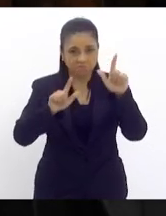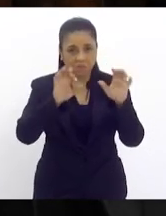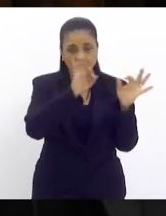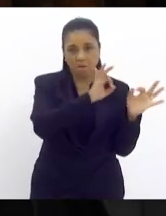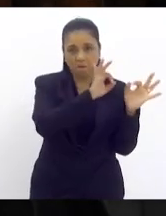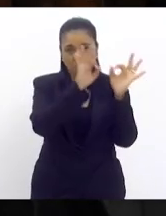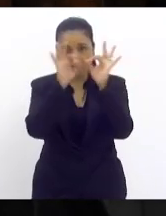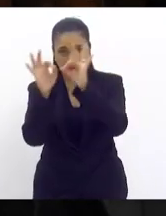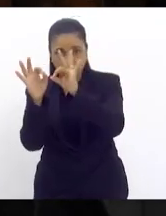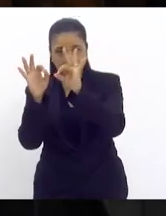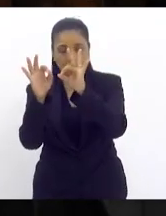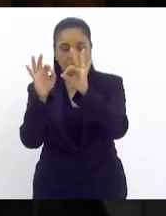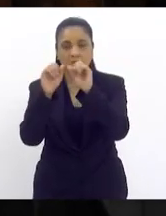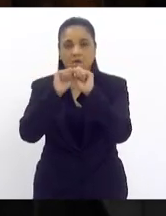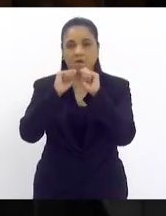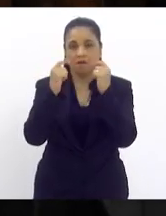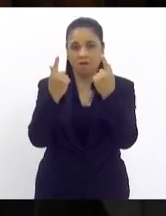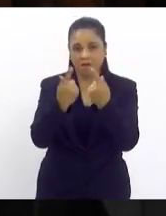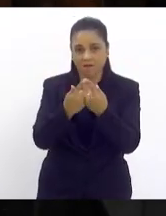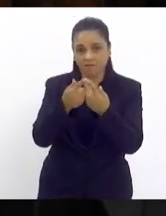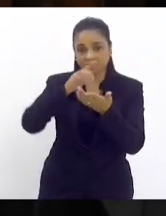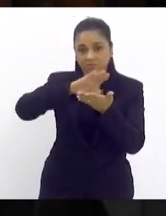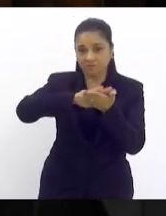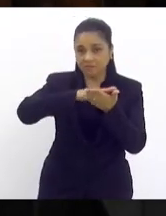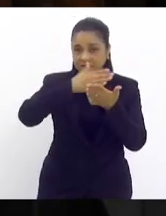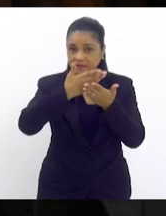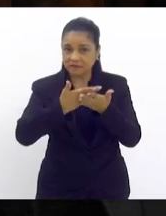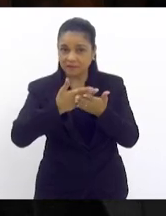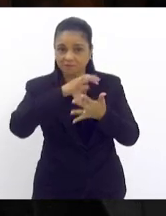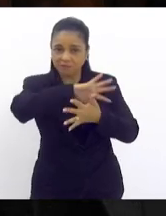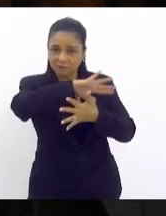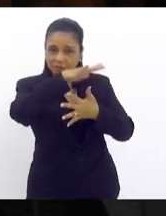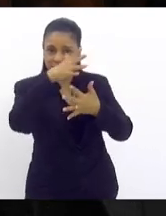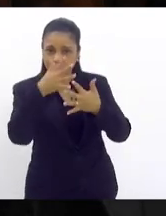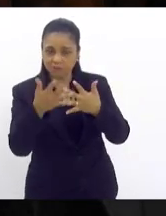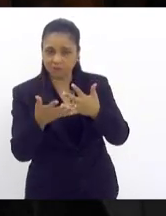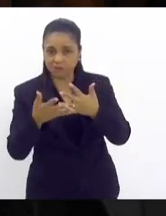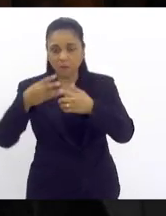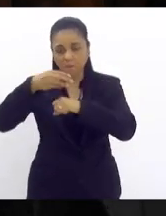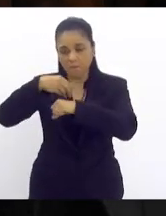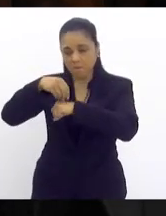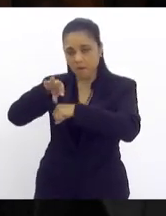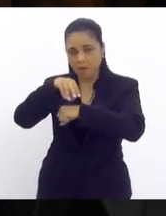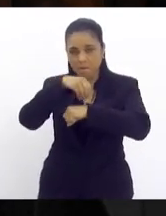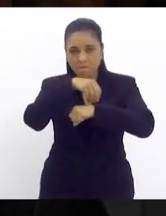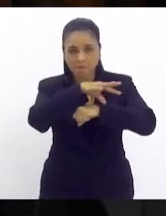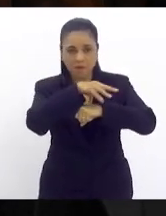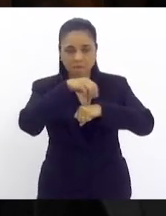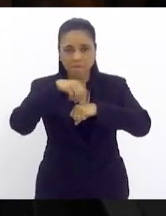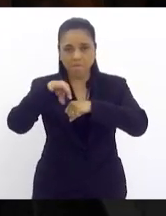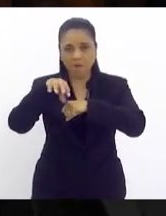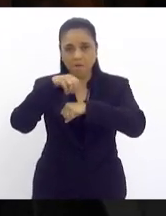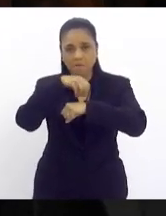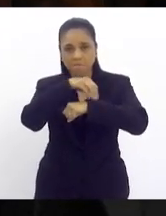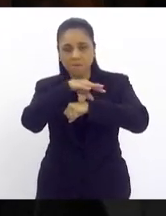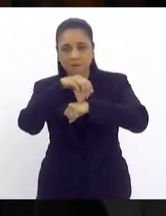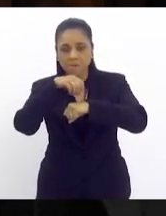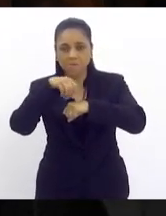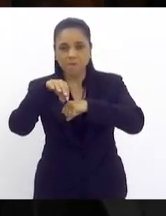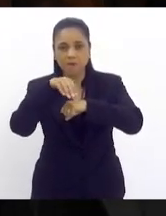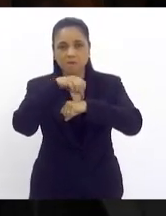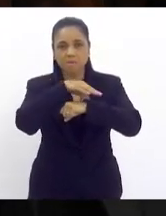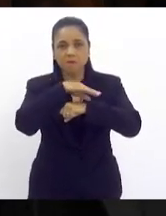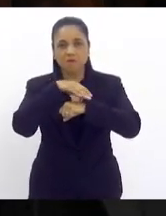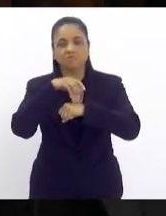Alerja, senhora intérprete da língua de Libras, que leva a nossa voz